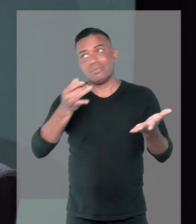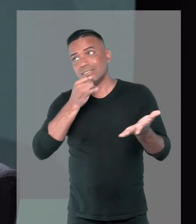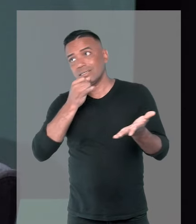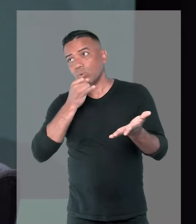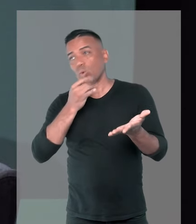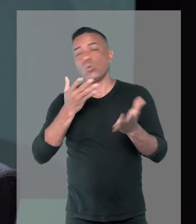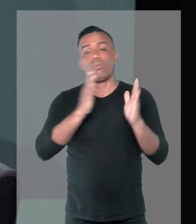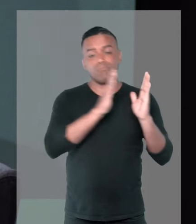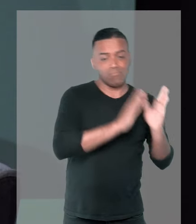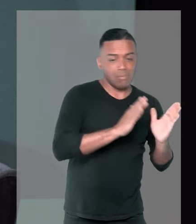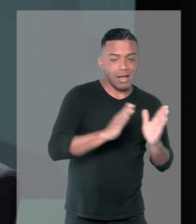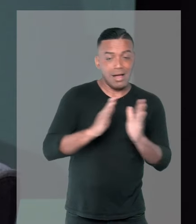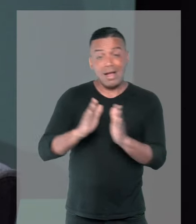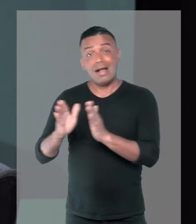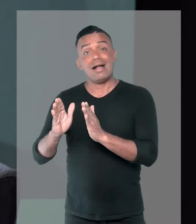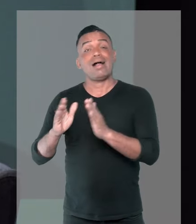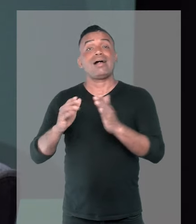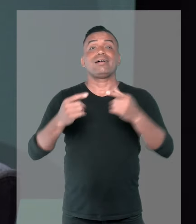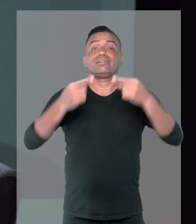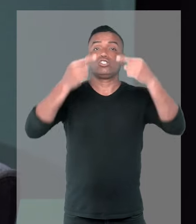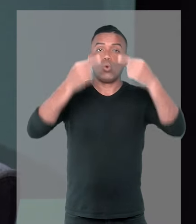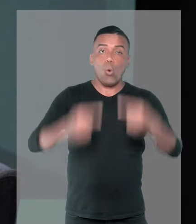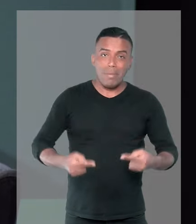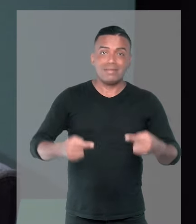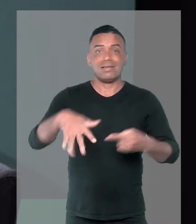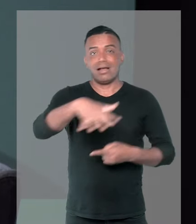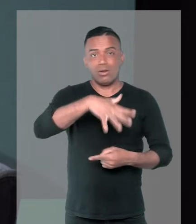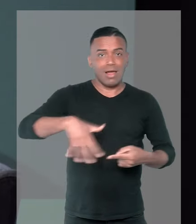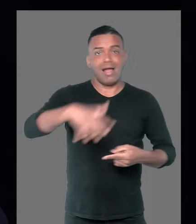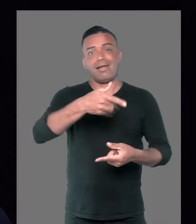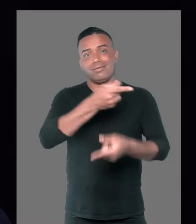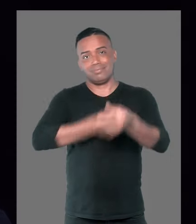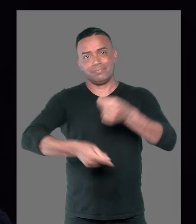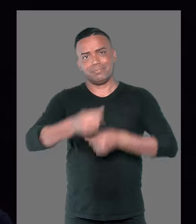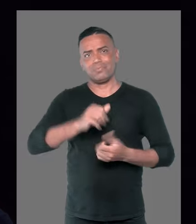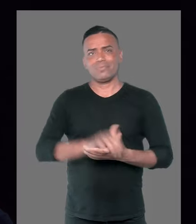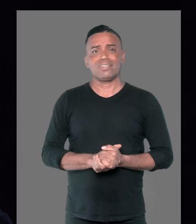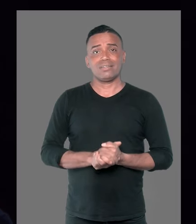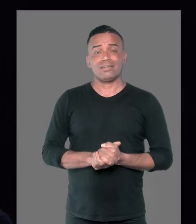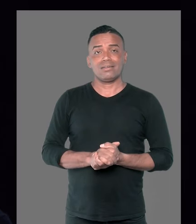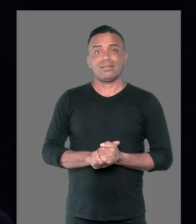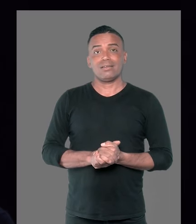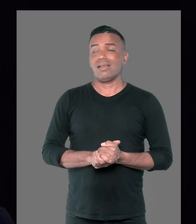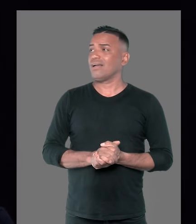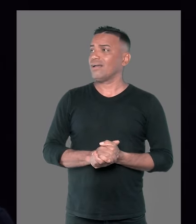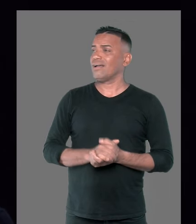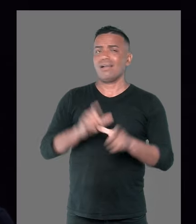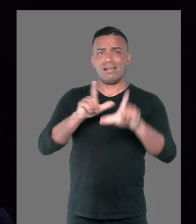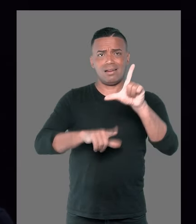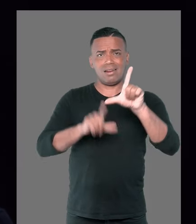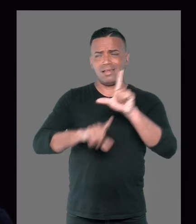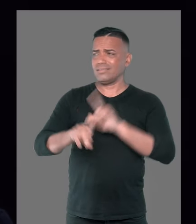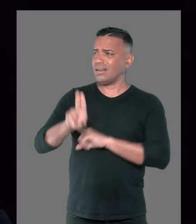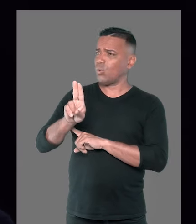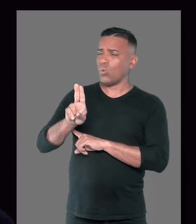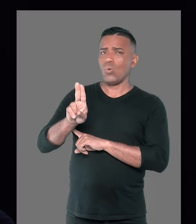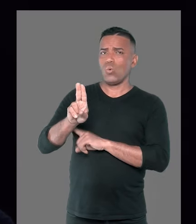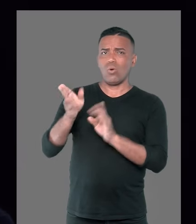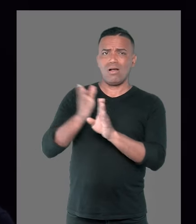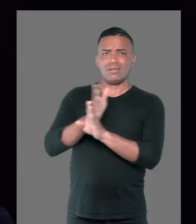parte dos fatores competitivos dos negócios nos mercados quer dizer a palavra u o letra U não tem un uma letra na